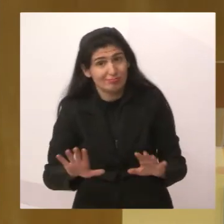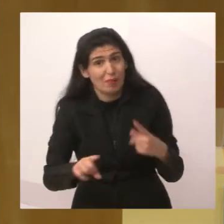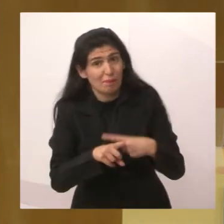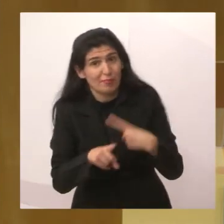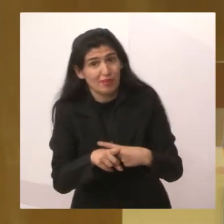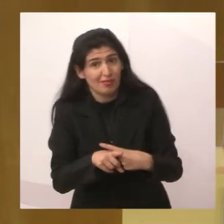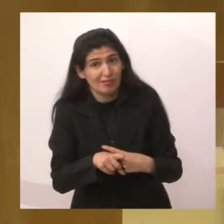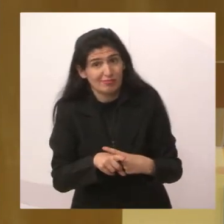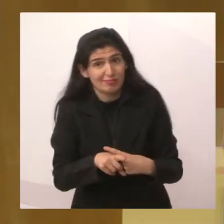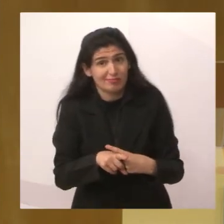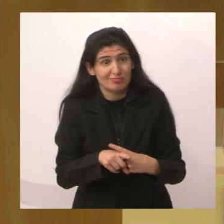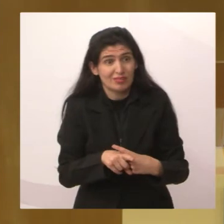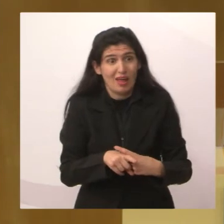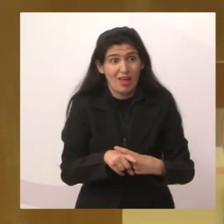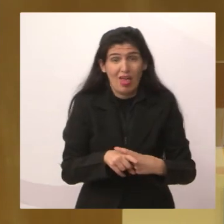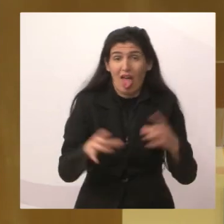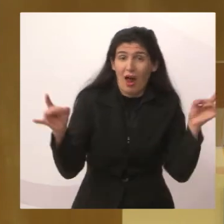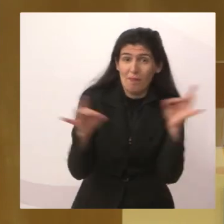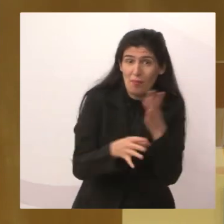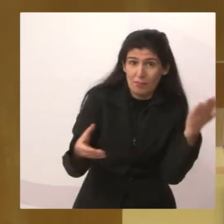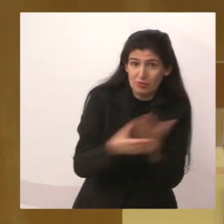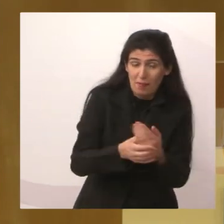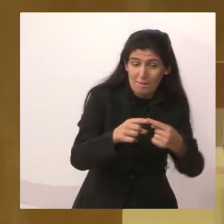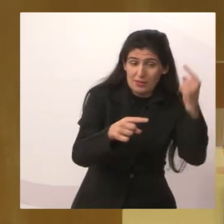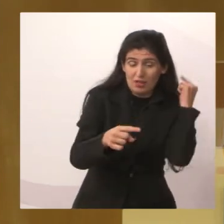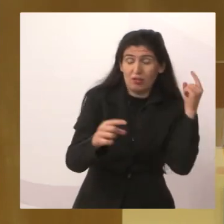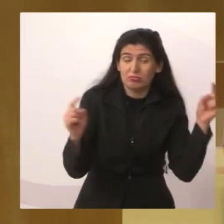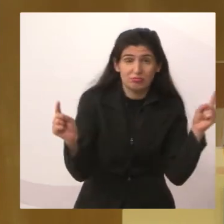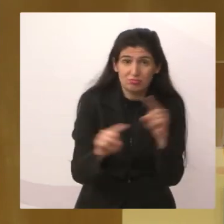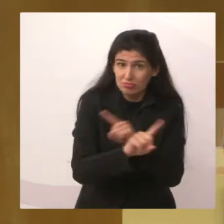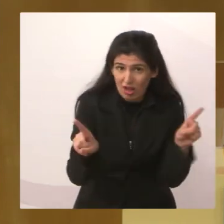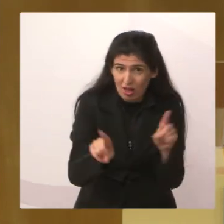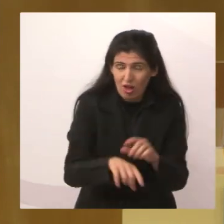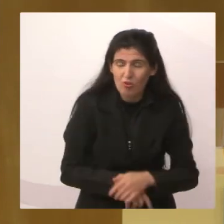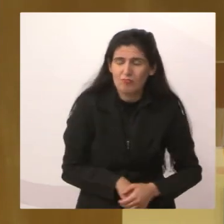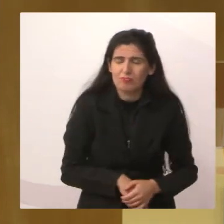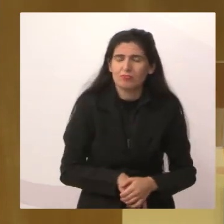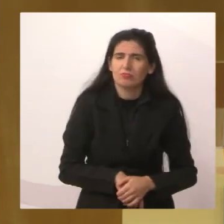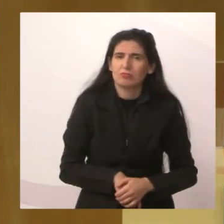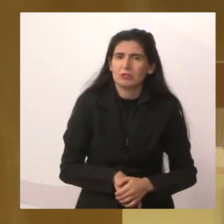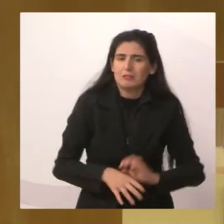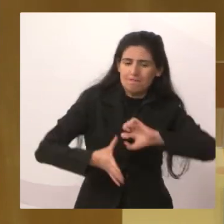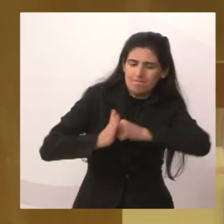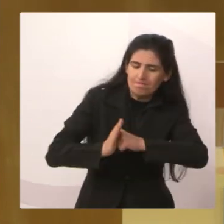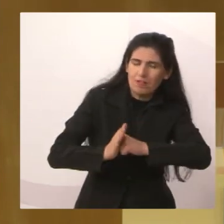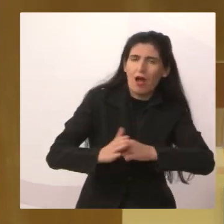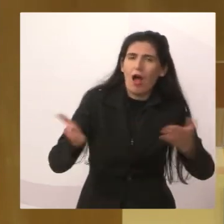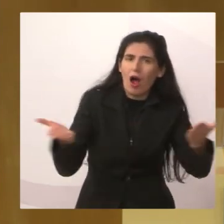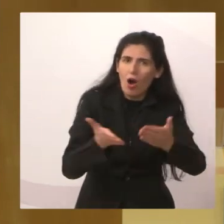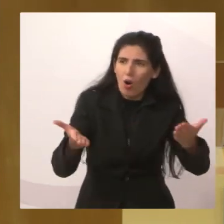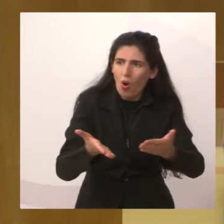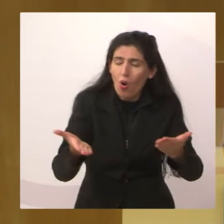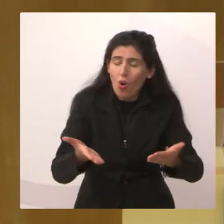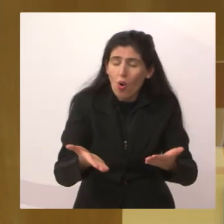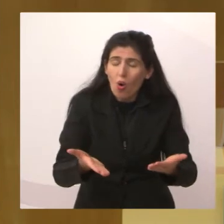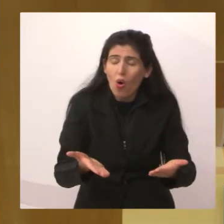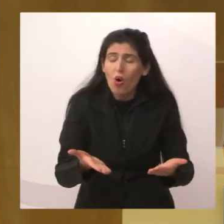E graças a Deus que o povo, naquela época, já estava de olho, conforme eles correram da sessão, não está aqui dentro